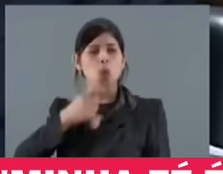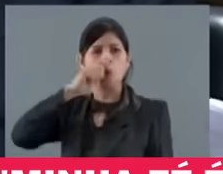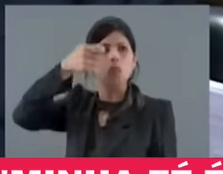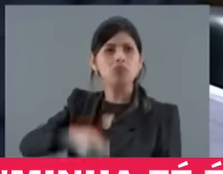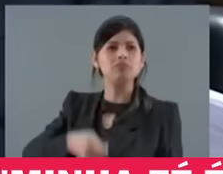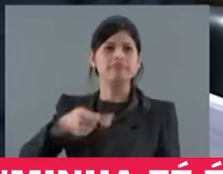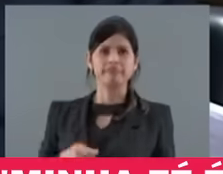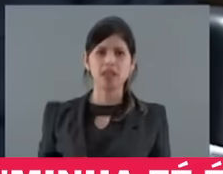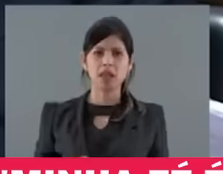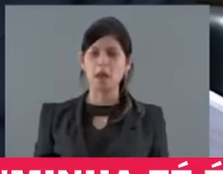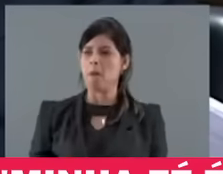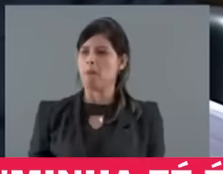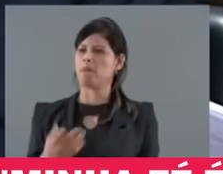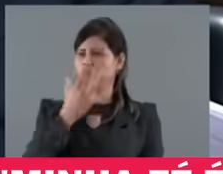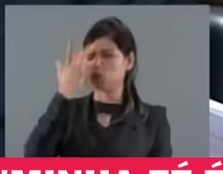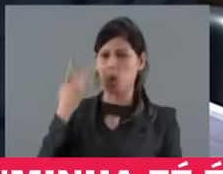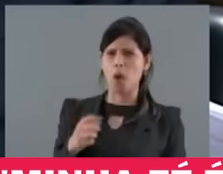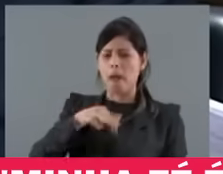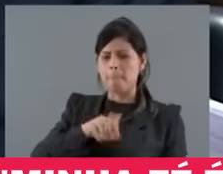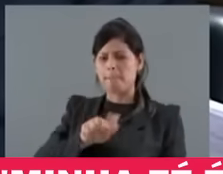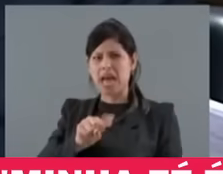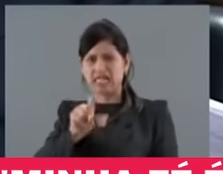Comunista, marxista,